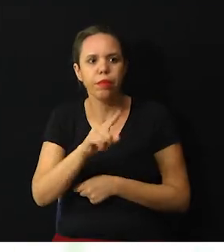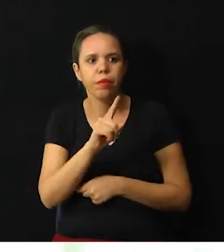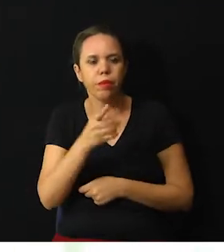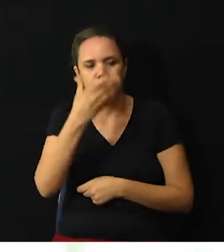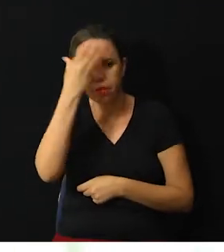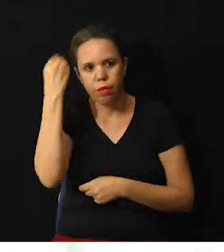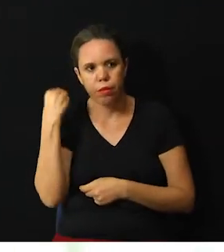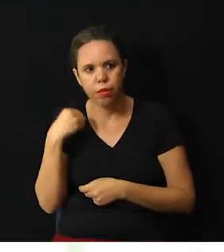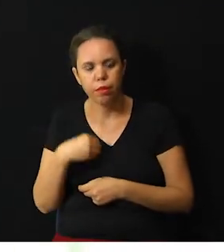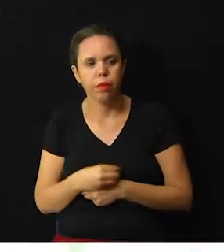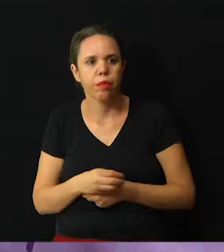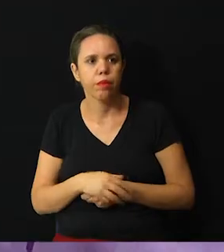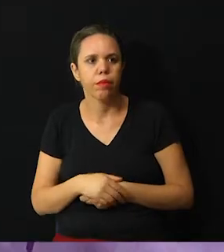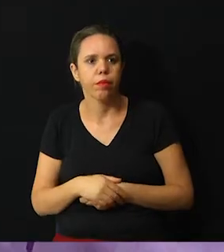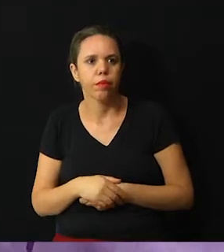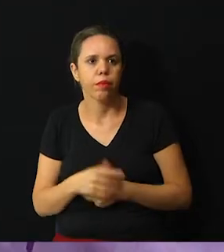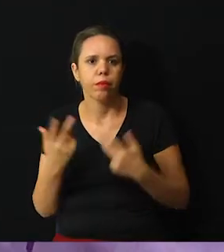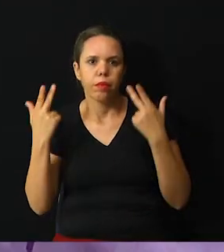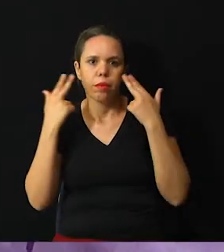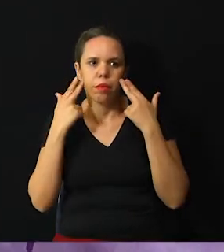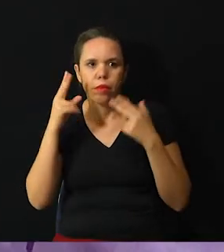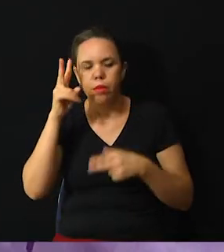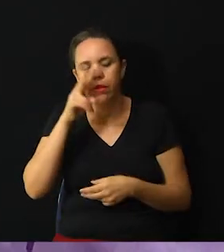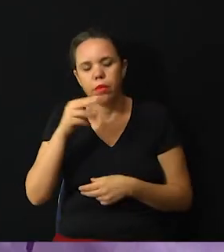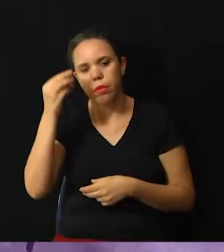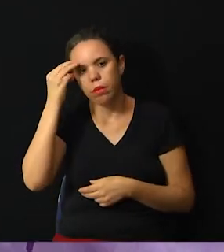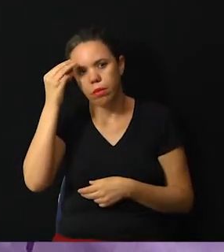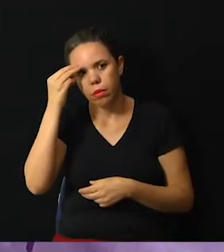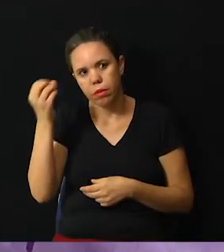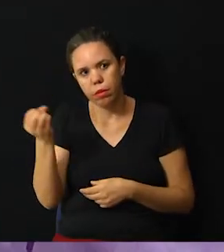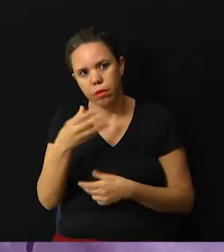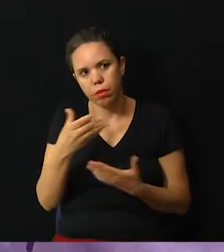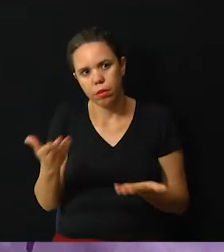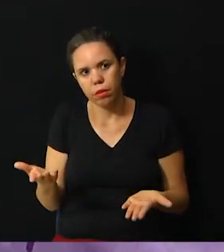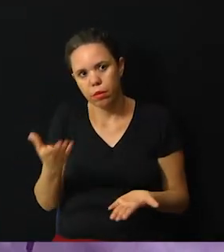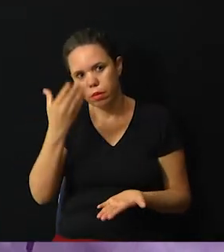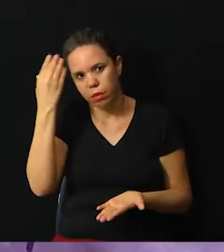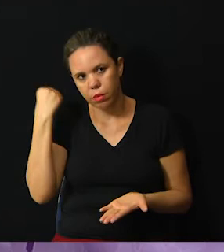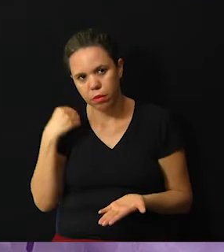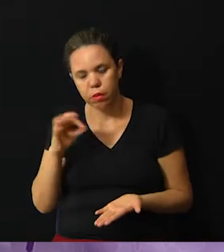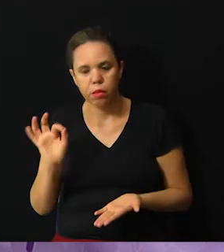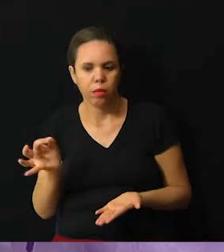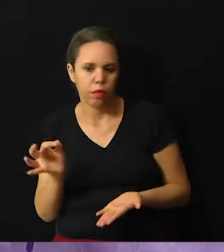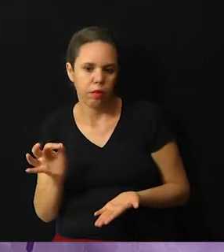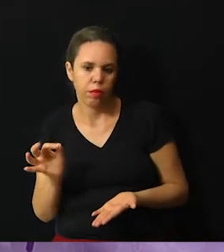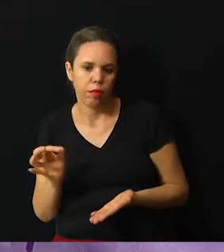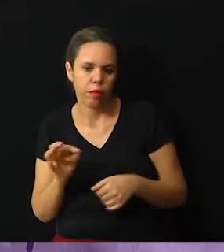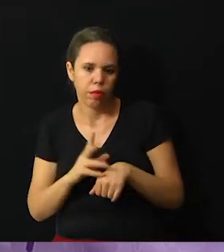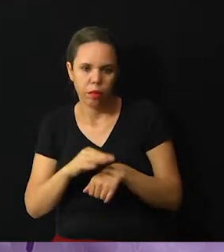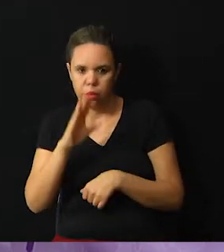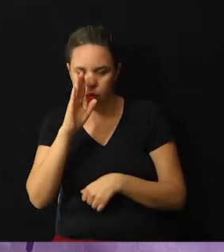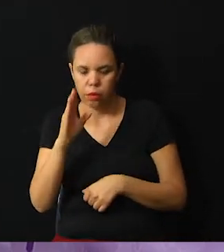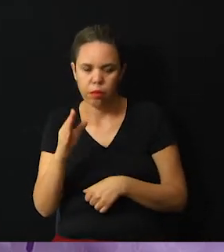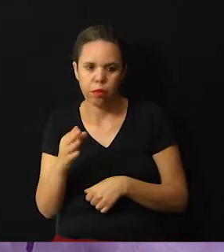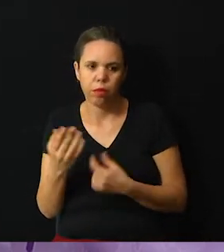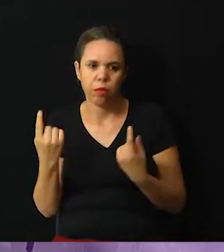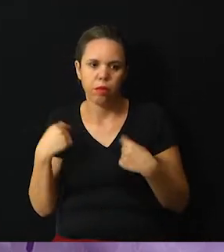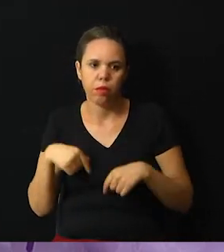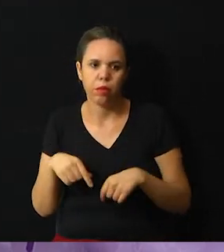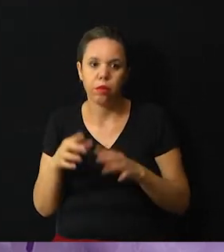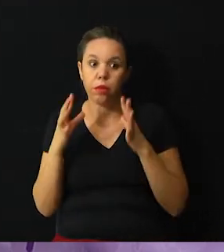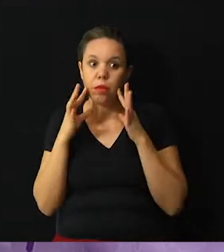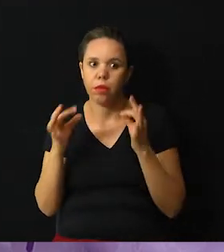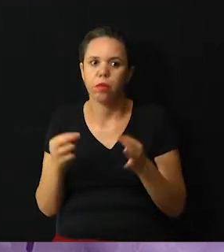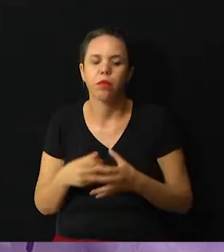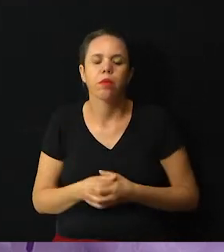para ir, ela já esqueceu. Então, é muito comum essa história da memória recente. Então, o esquecimento, com certeza, é uma das principais coisas a se